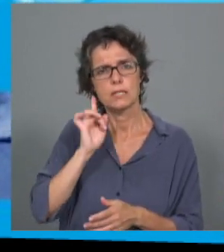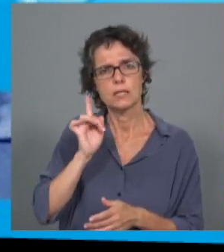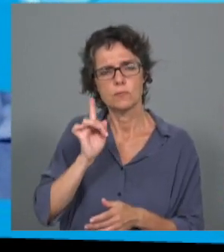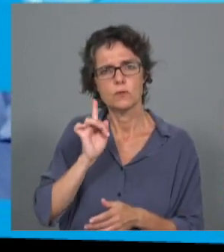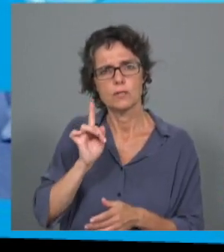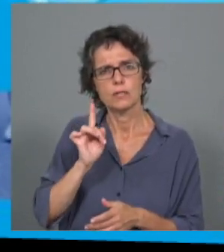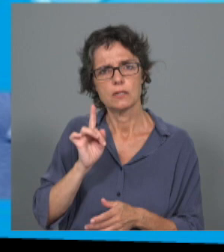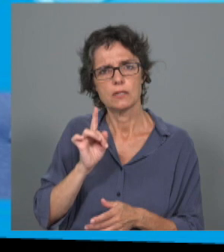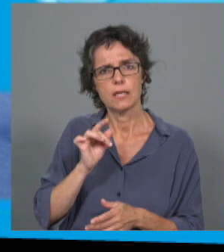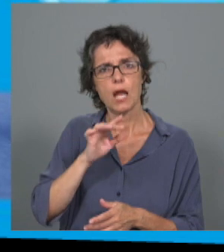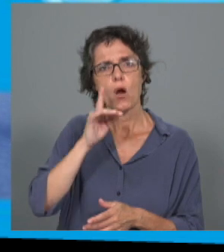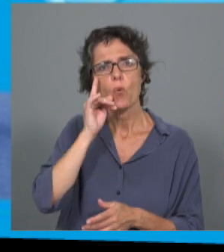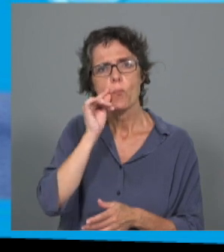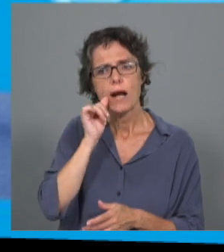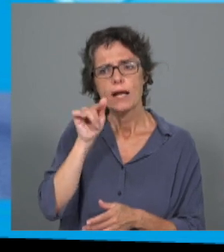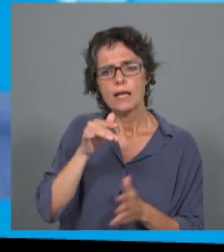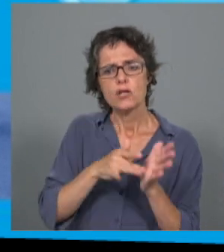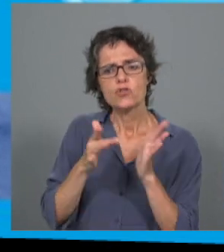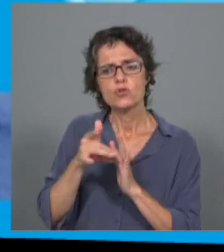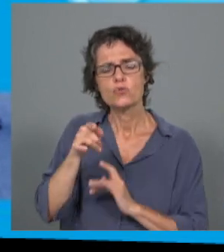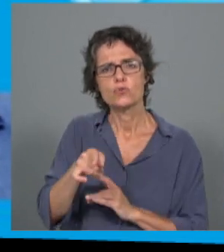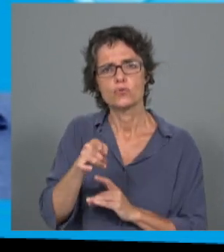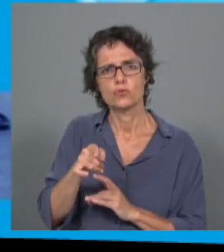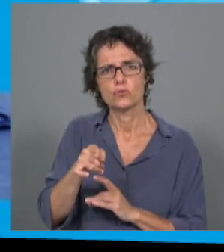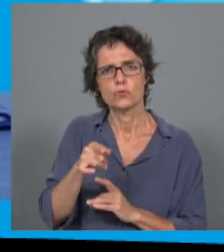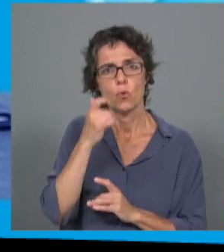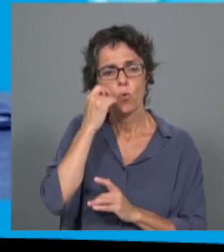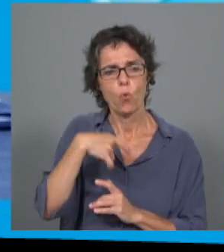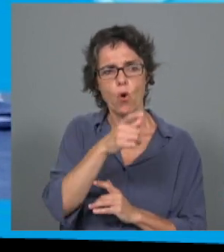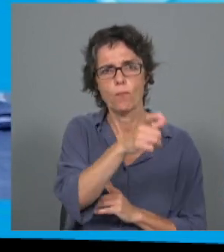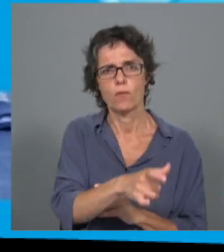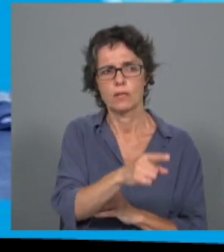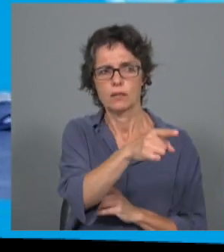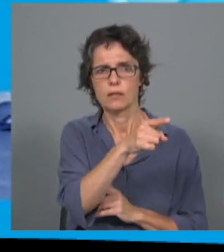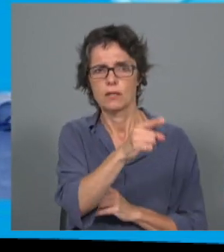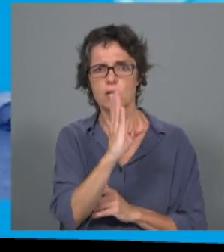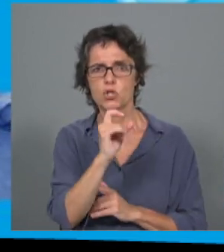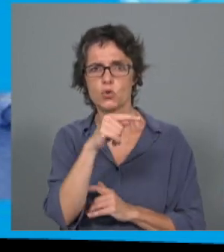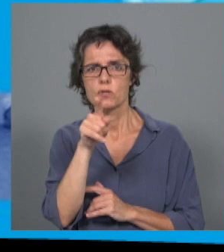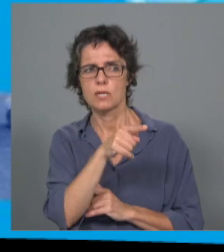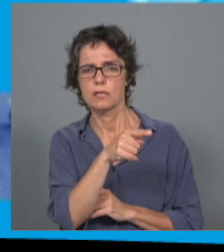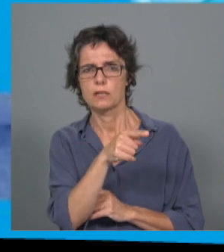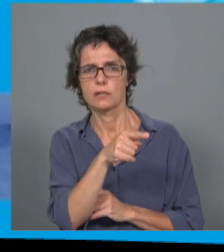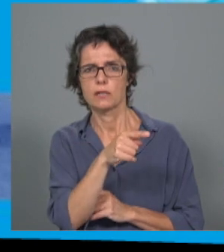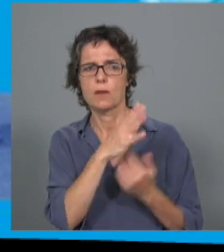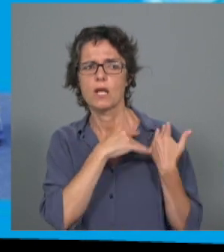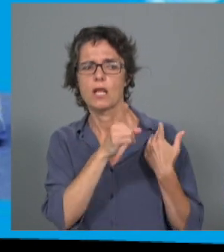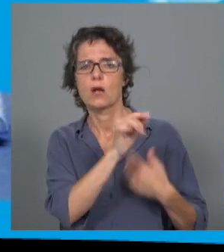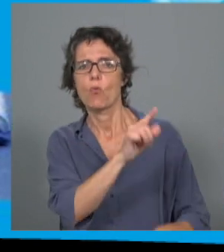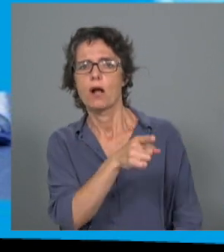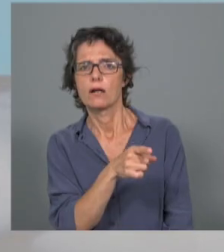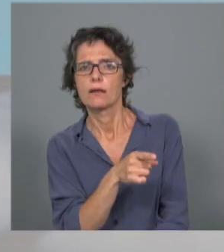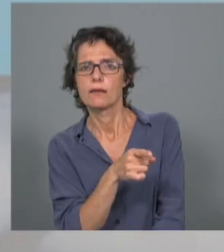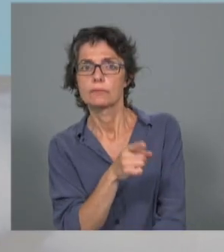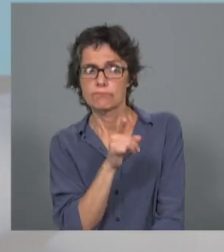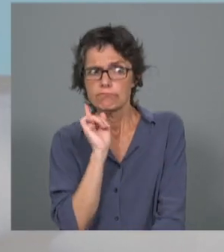messiânica que é possível através do sim e da figura de José. E por isso